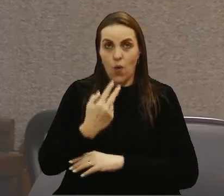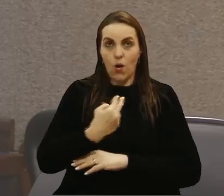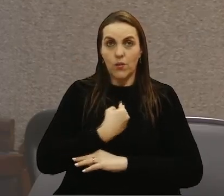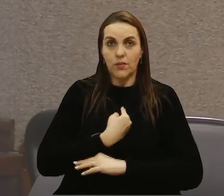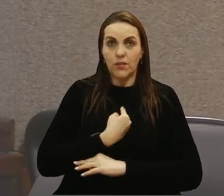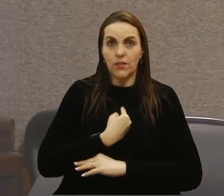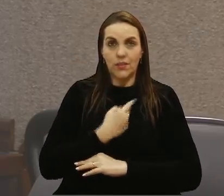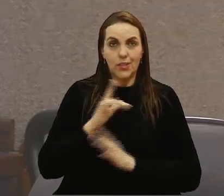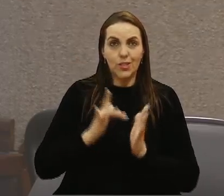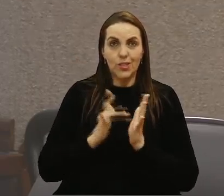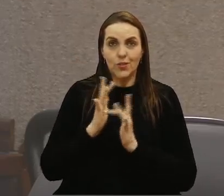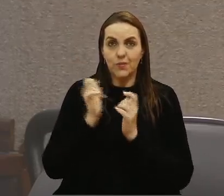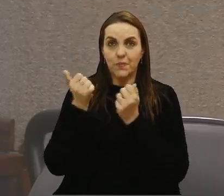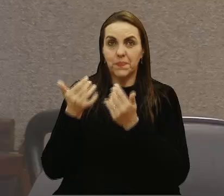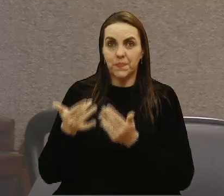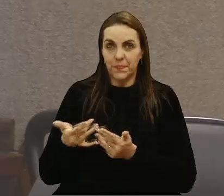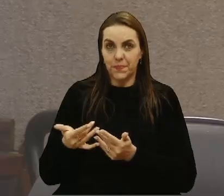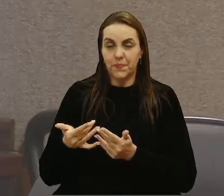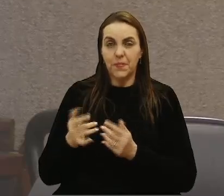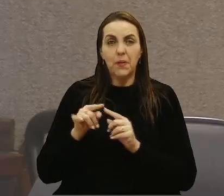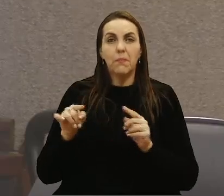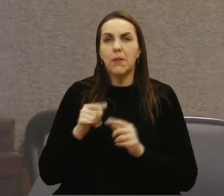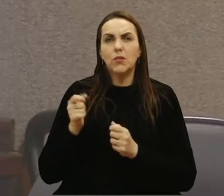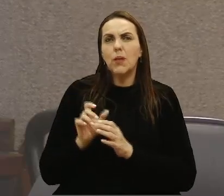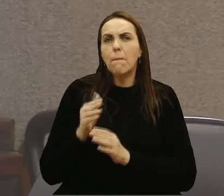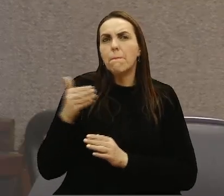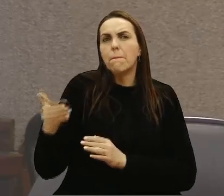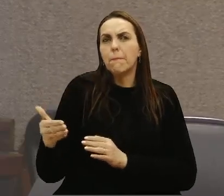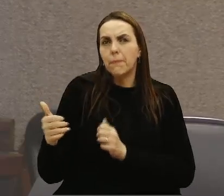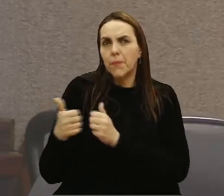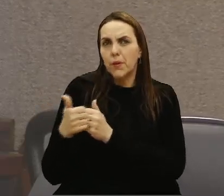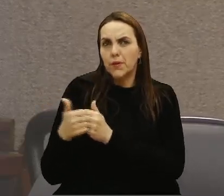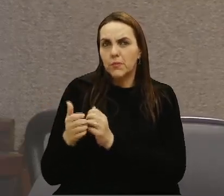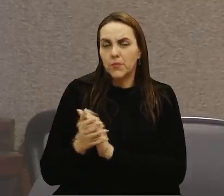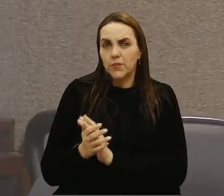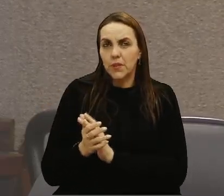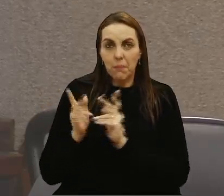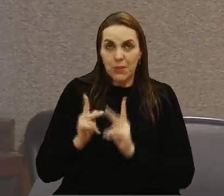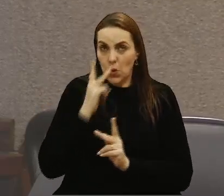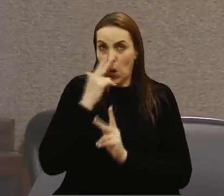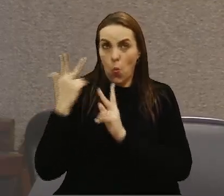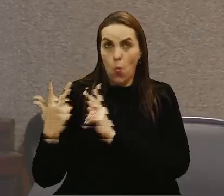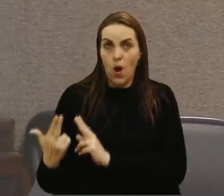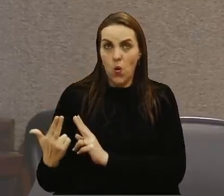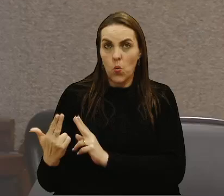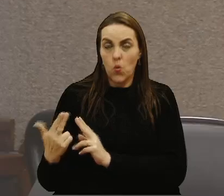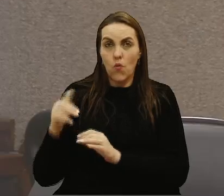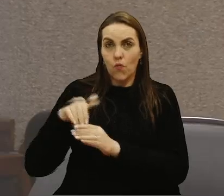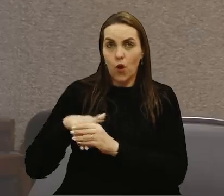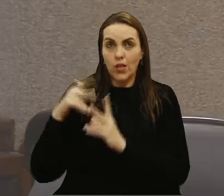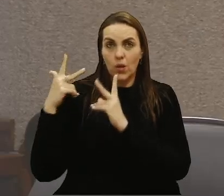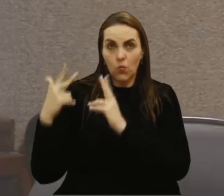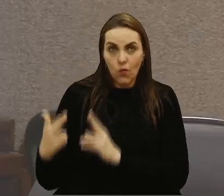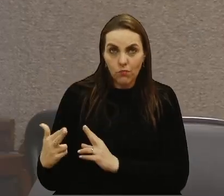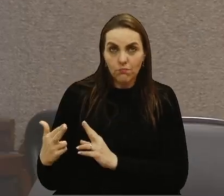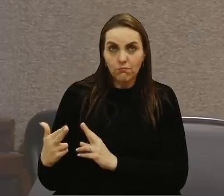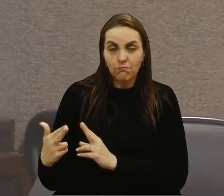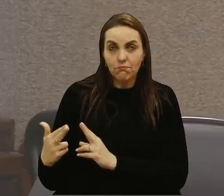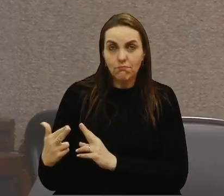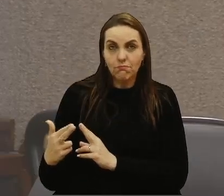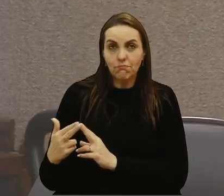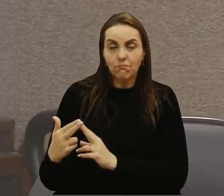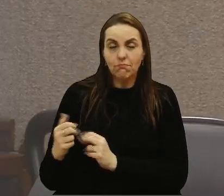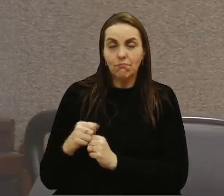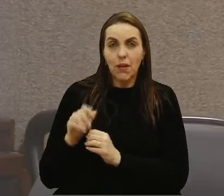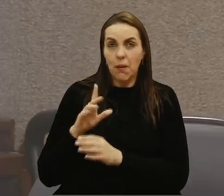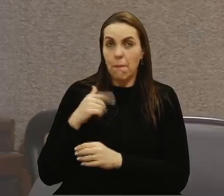Jesus diz isso. Mas qual é o próximo? Só aquele que pensa como eu, que vota como eu, que